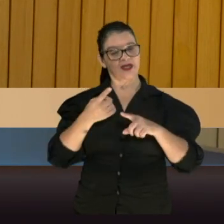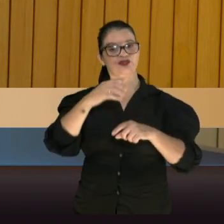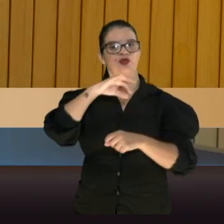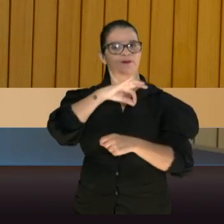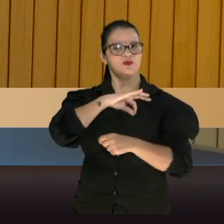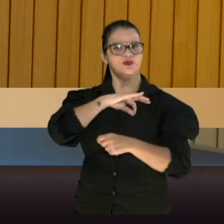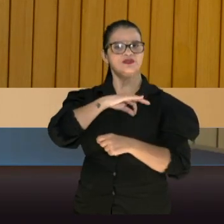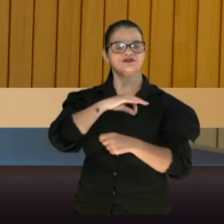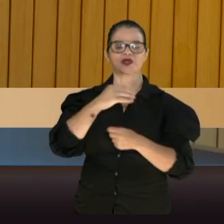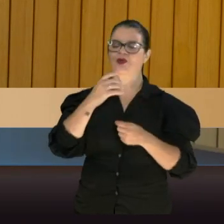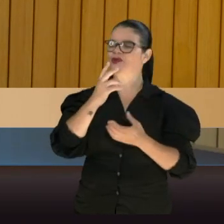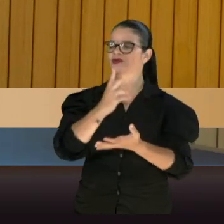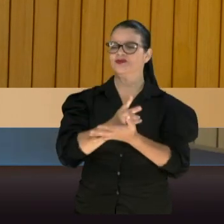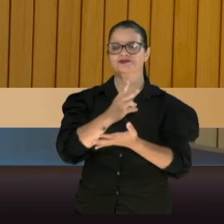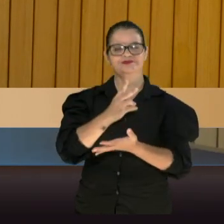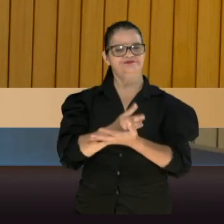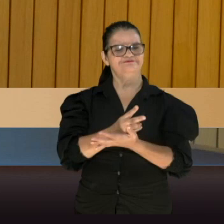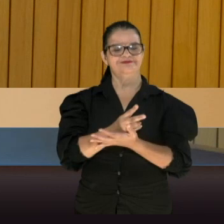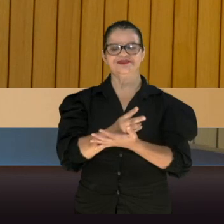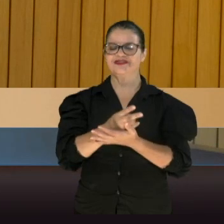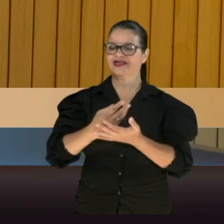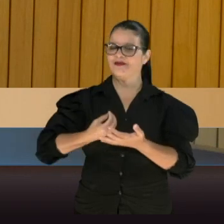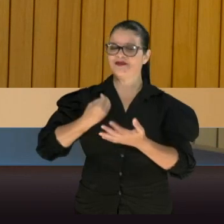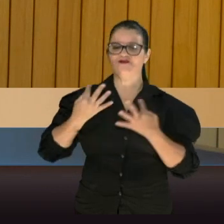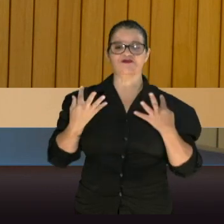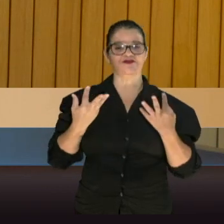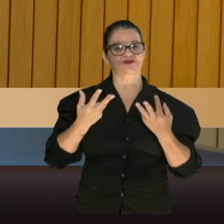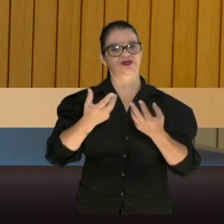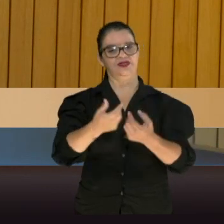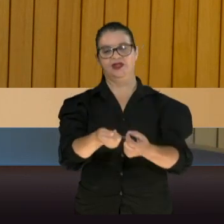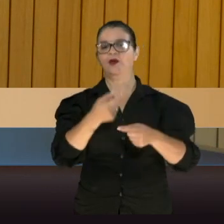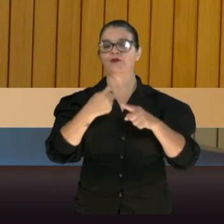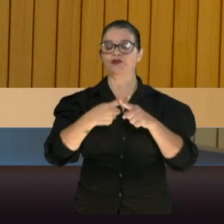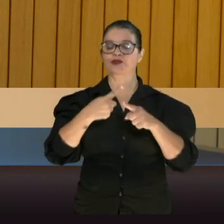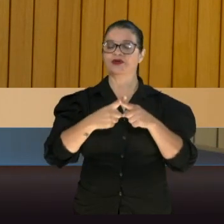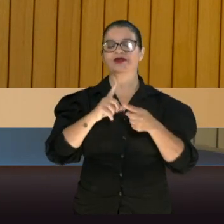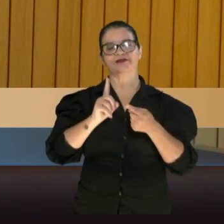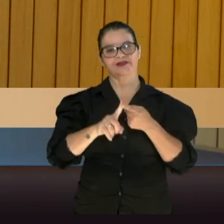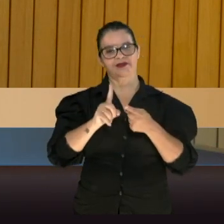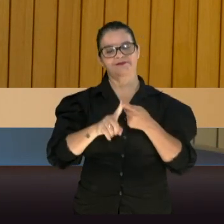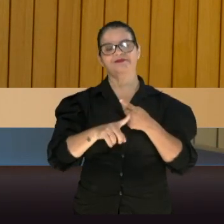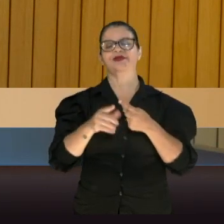policial eu serei o resto da vida, porque também estou nas fileiras da